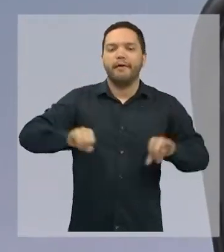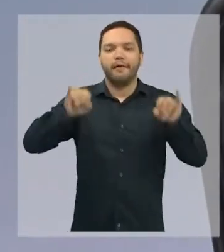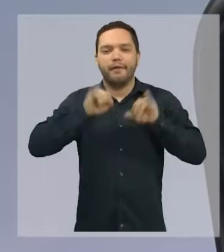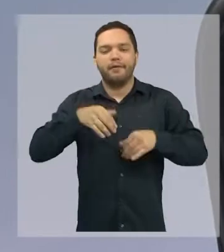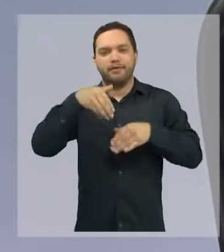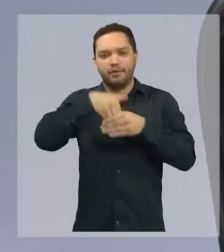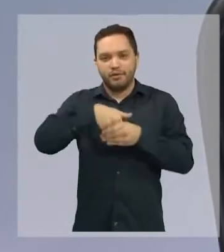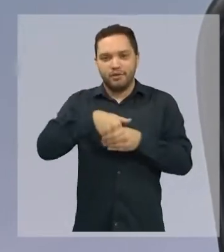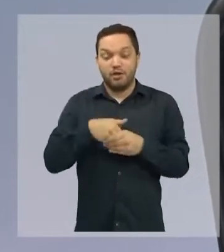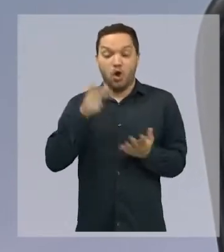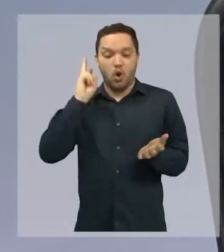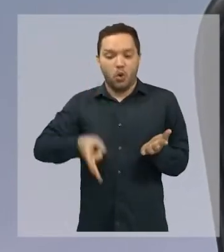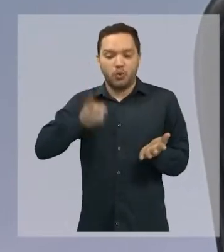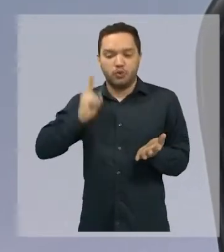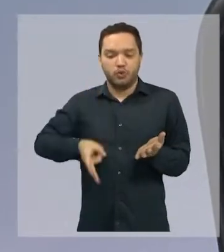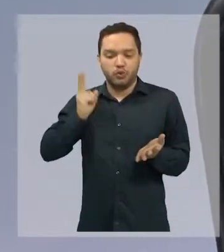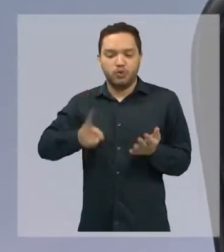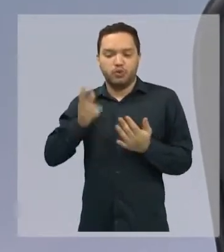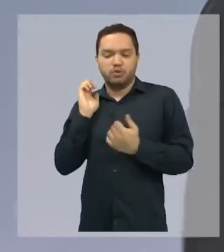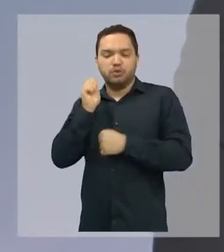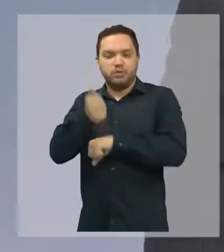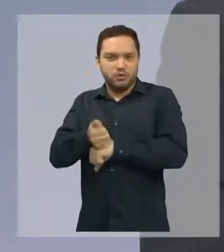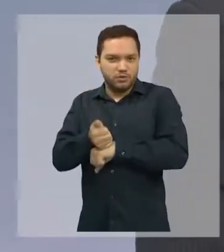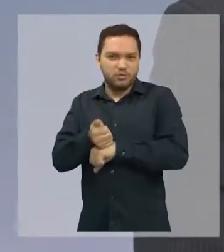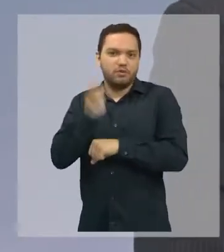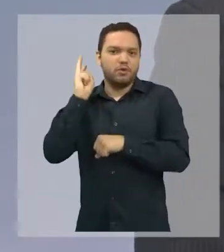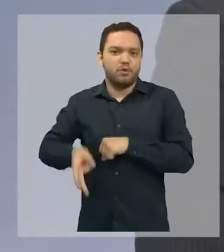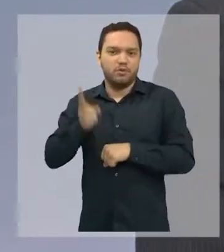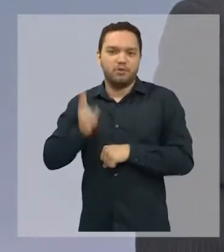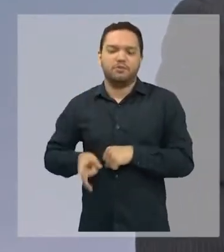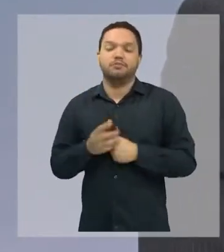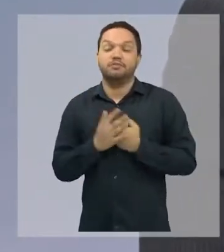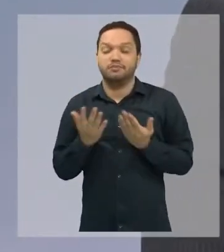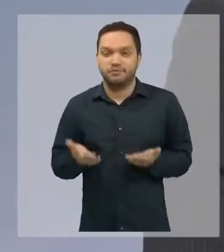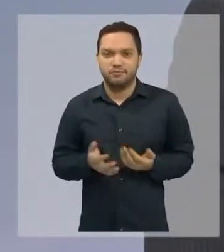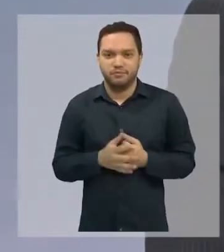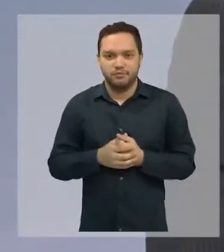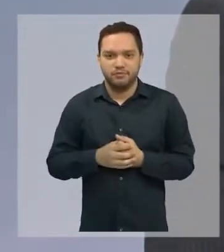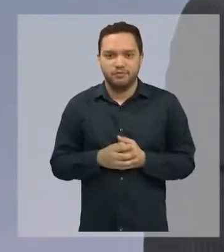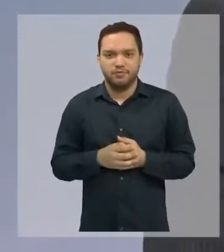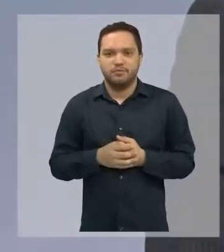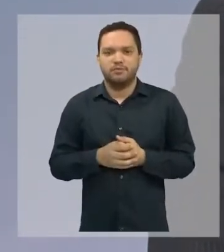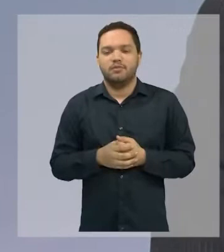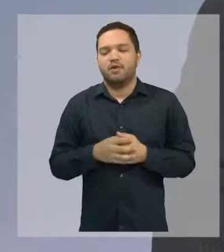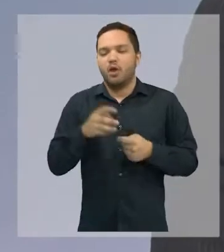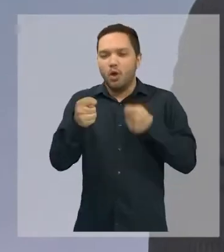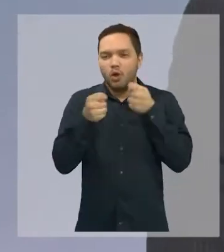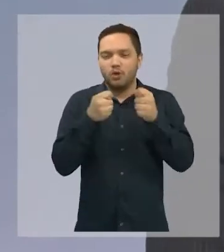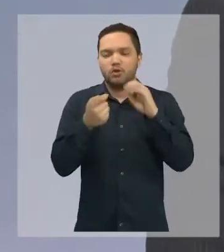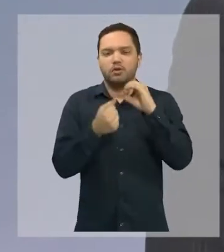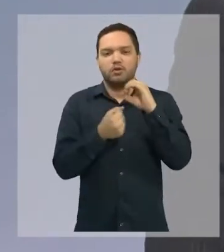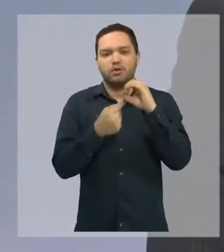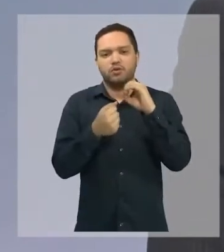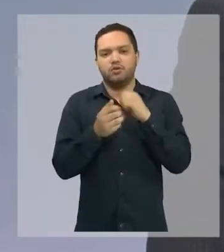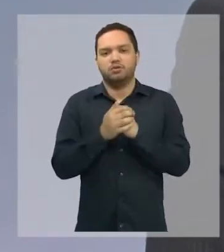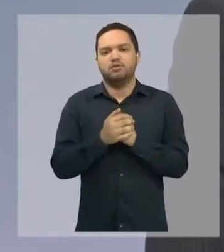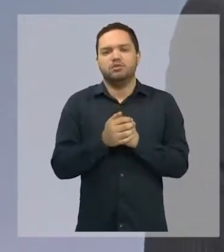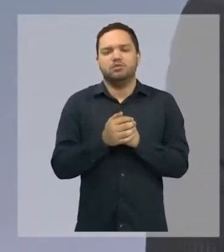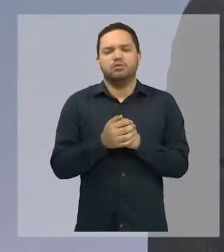partido, se perpetuar no poder e enriquecer os deputados. Então, aí veio anões do orçamento,